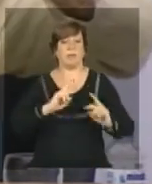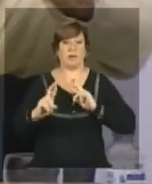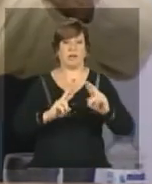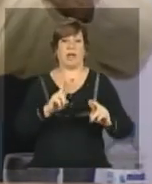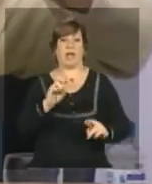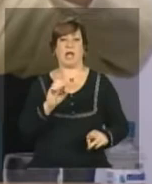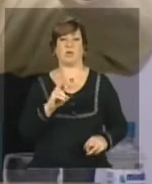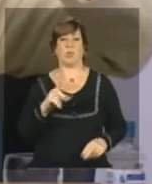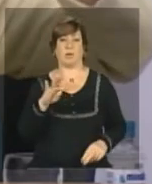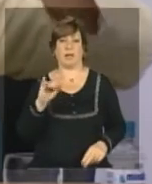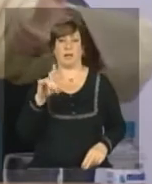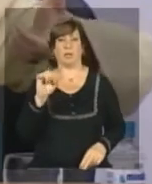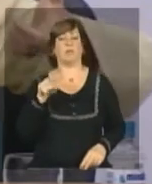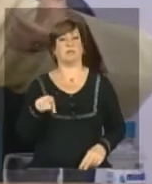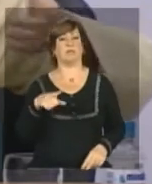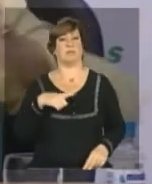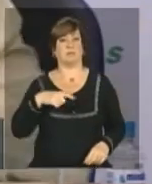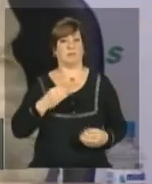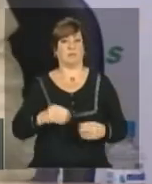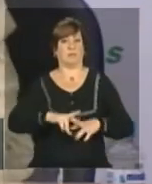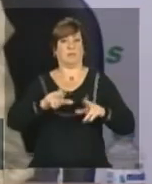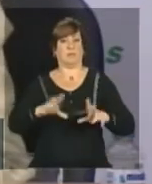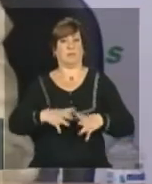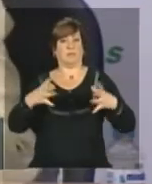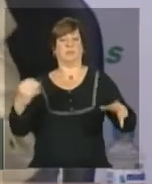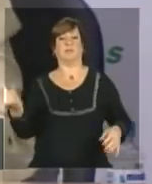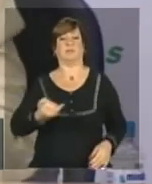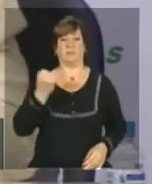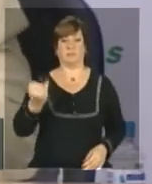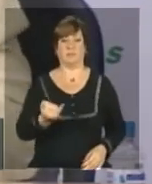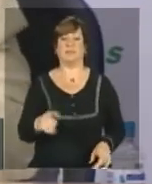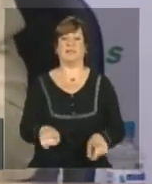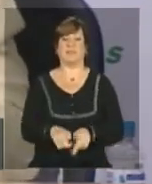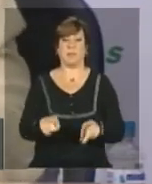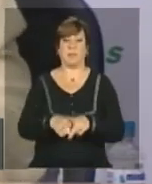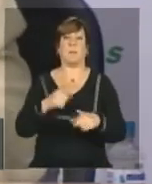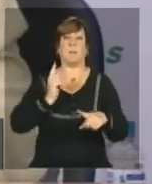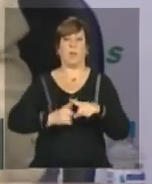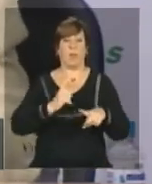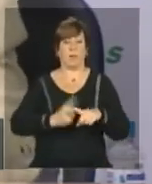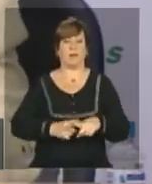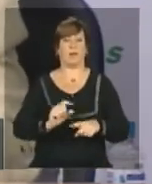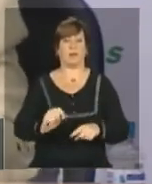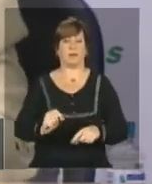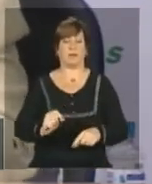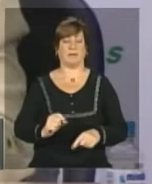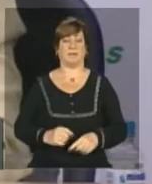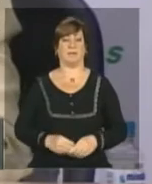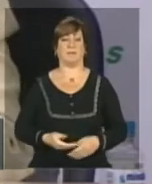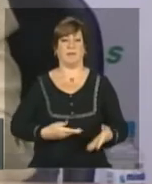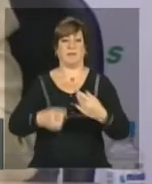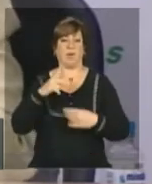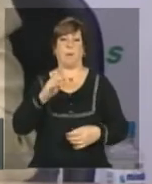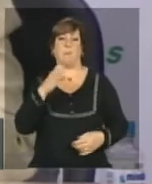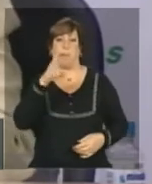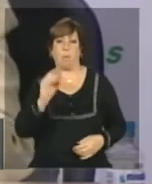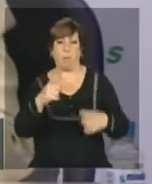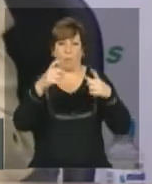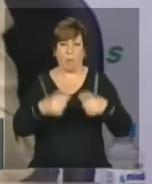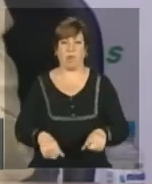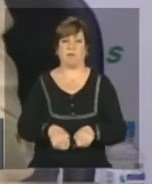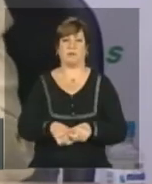resultado, é de uma relevância muito grande. Além do que, as relações poço,